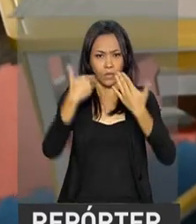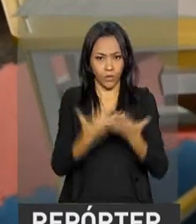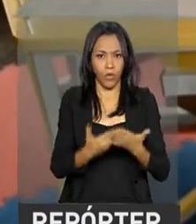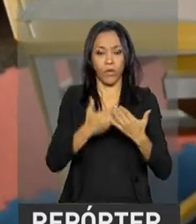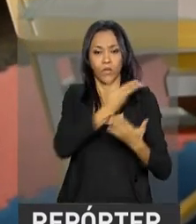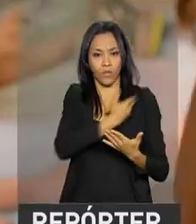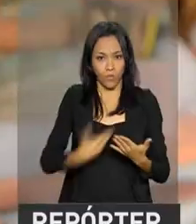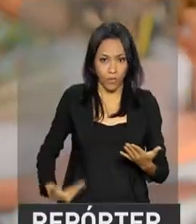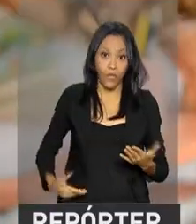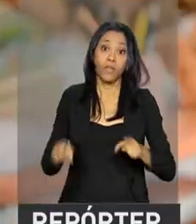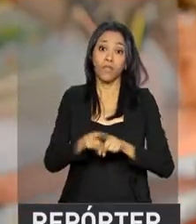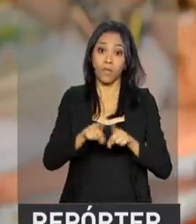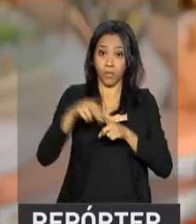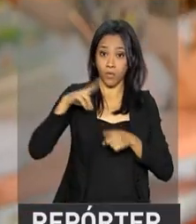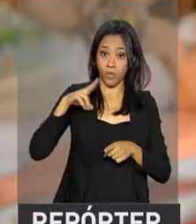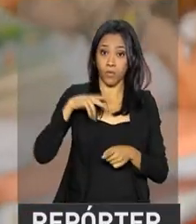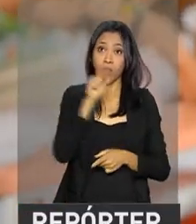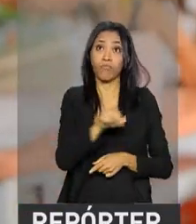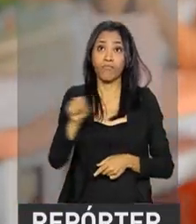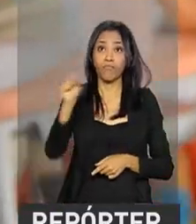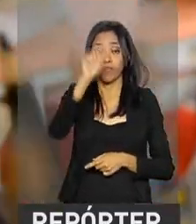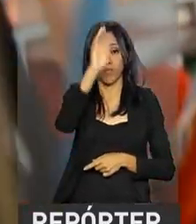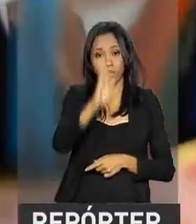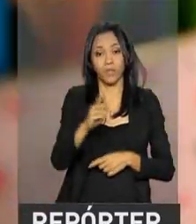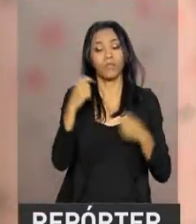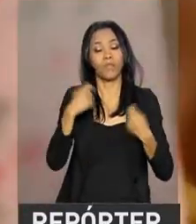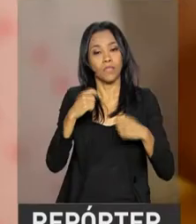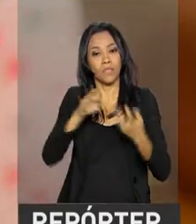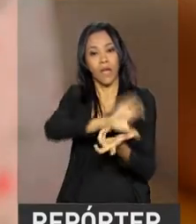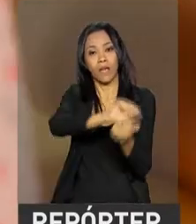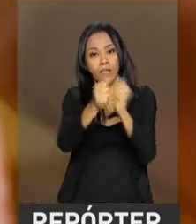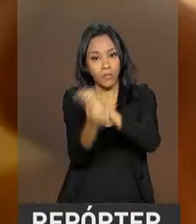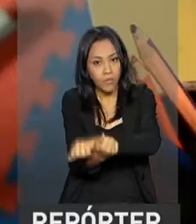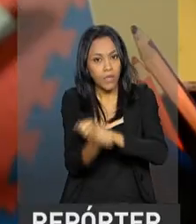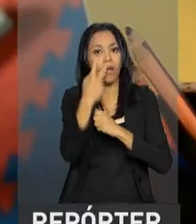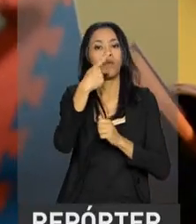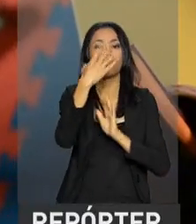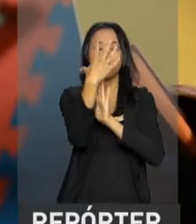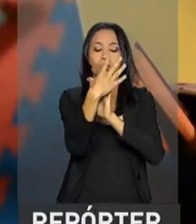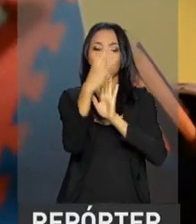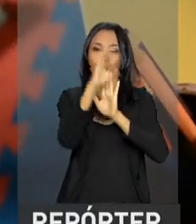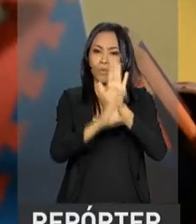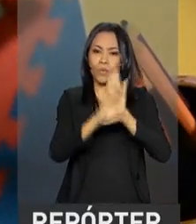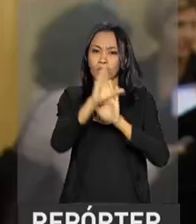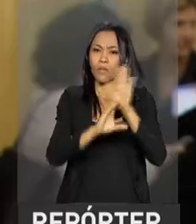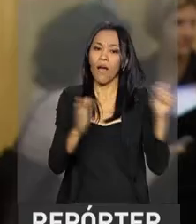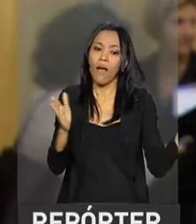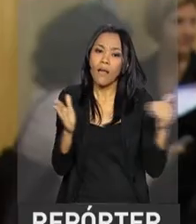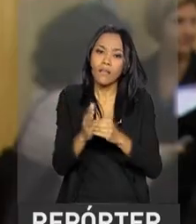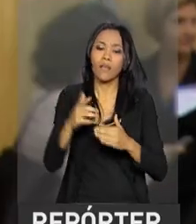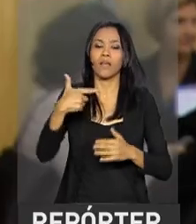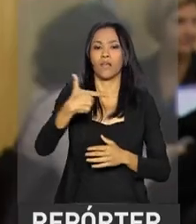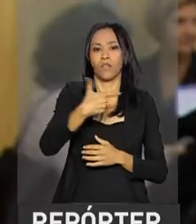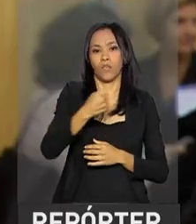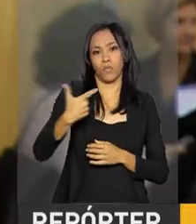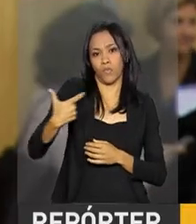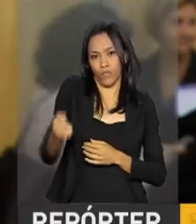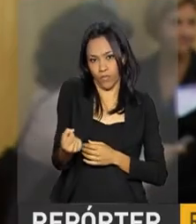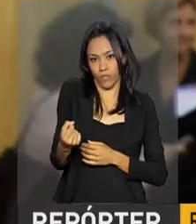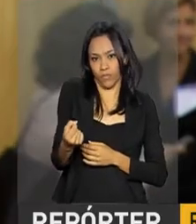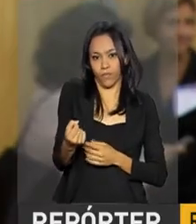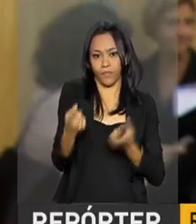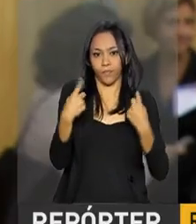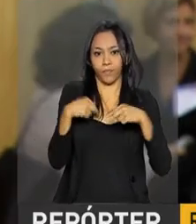e particular de ensino do país deverão adaptar e rever os currículos até 2020. A norma está trazendo